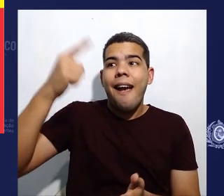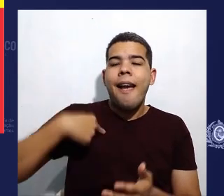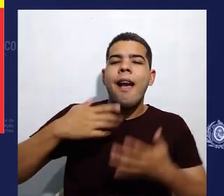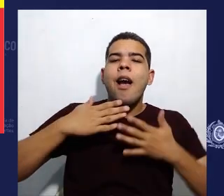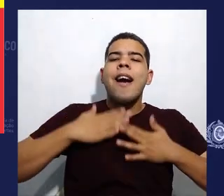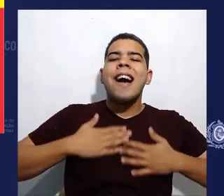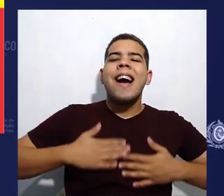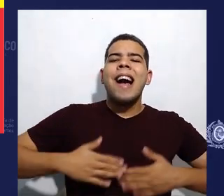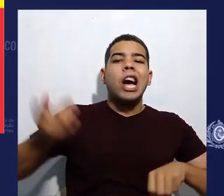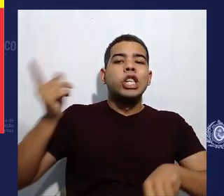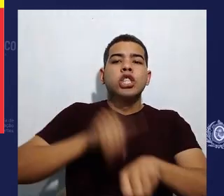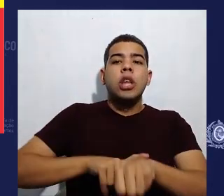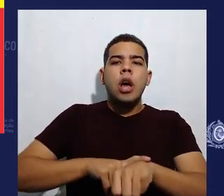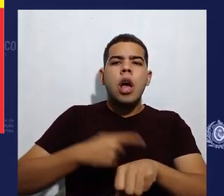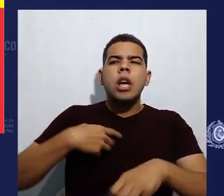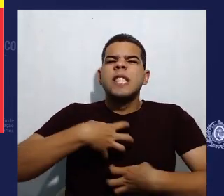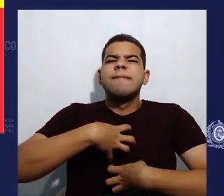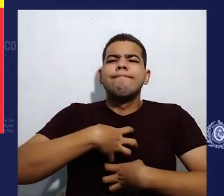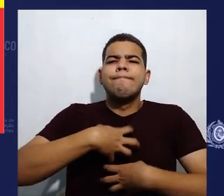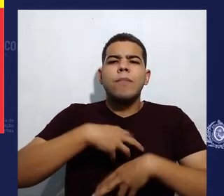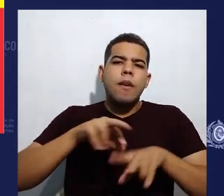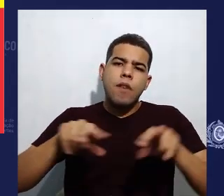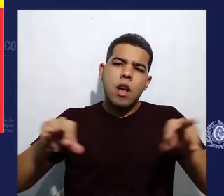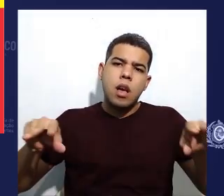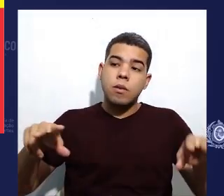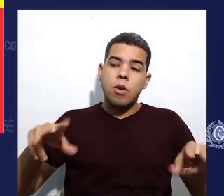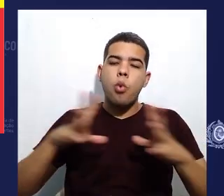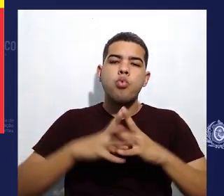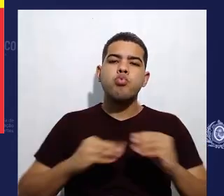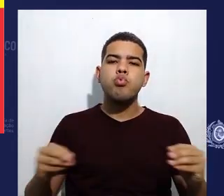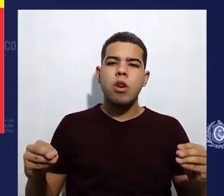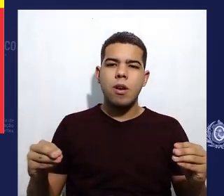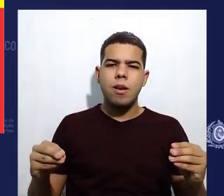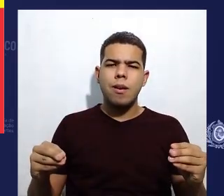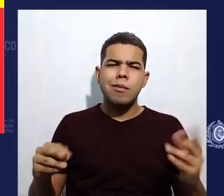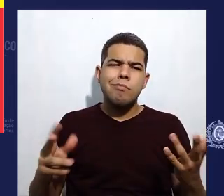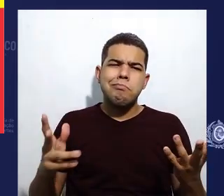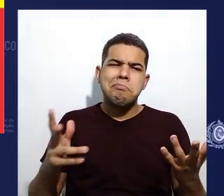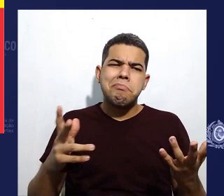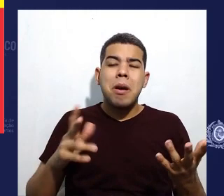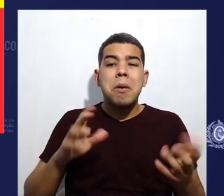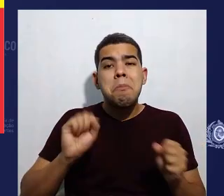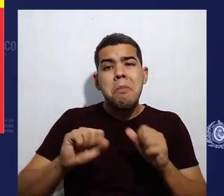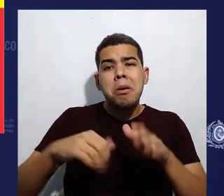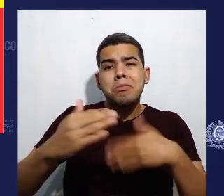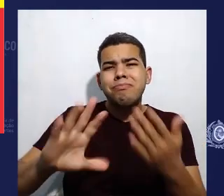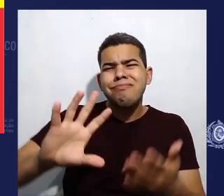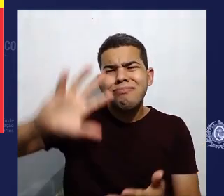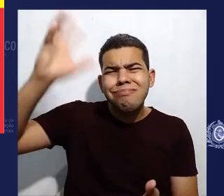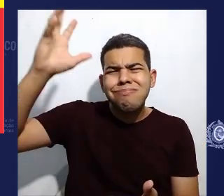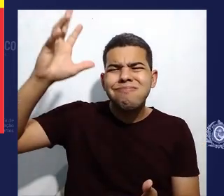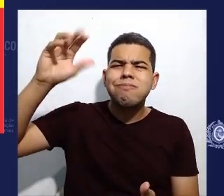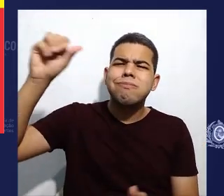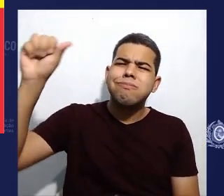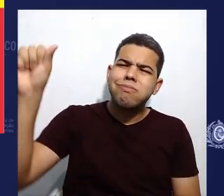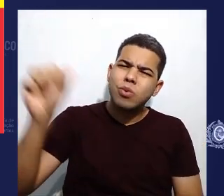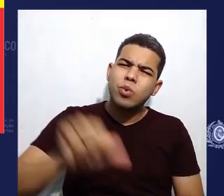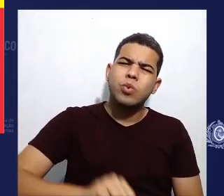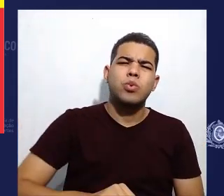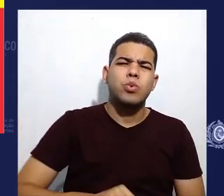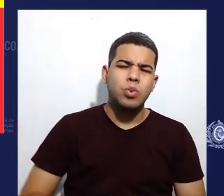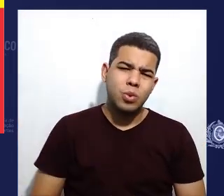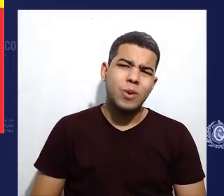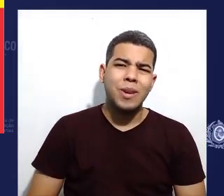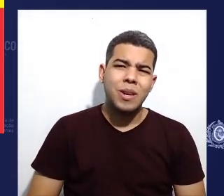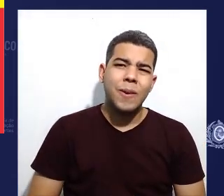solução para o alívio imediato de alguns sintomas. Pode trazer, assim, consequências mais